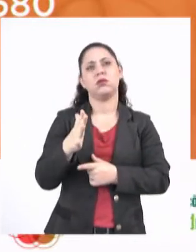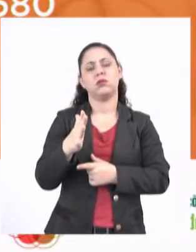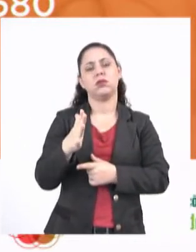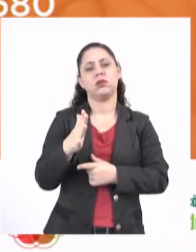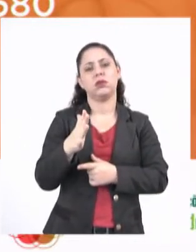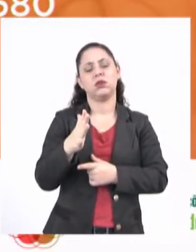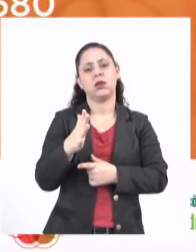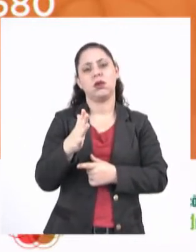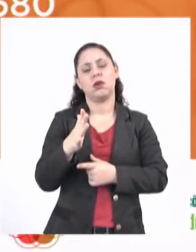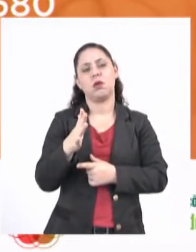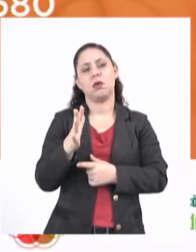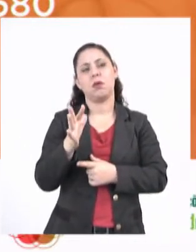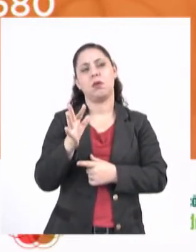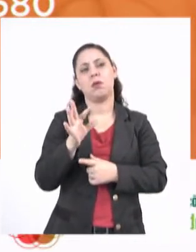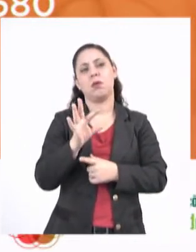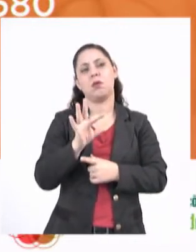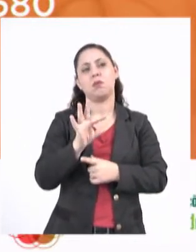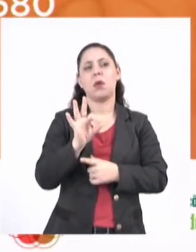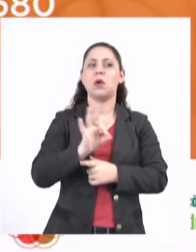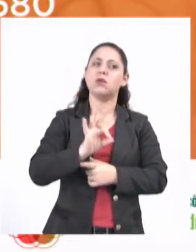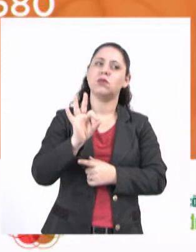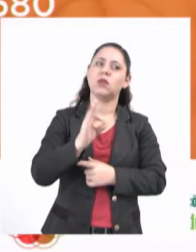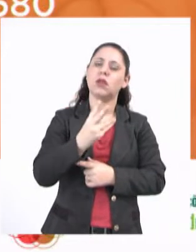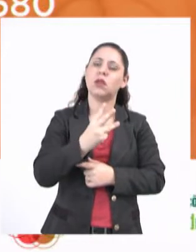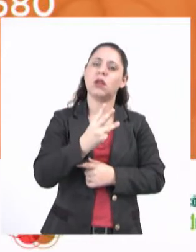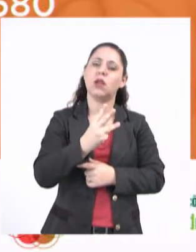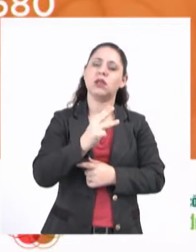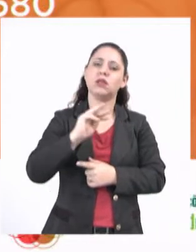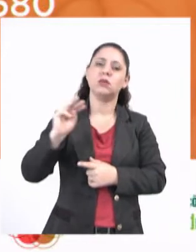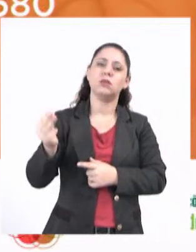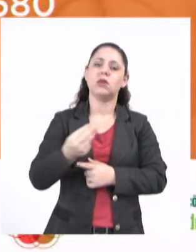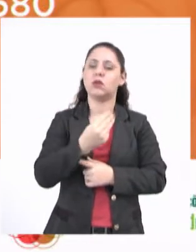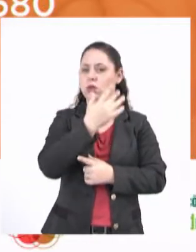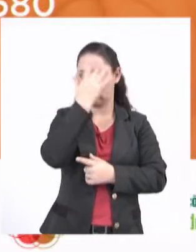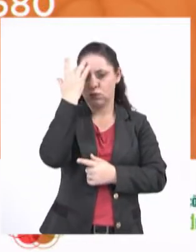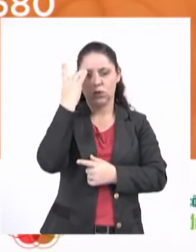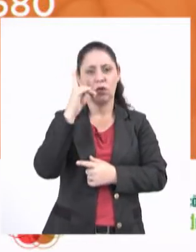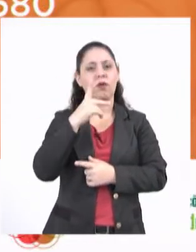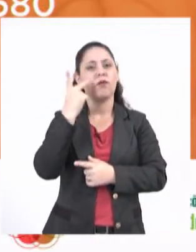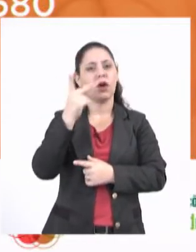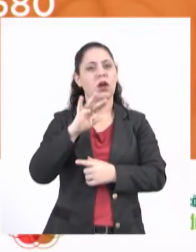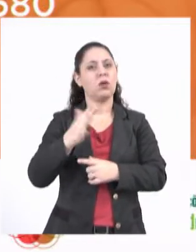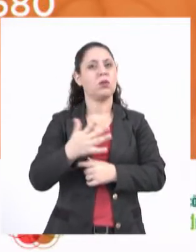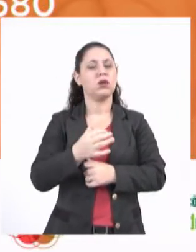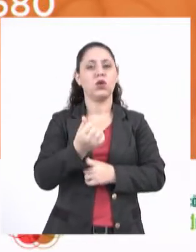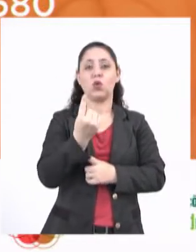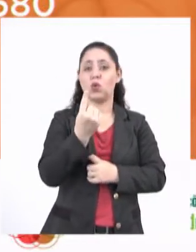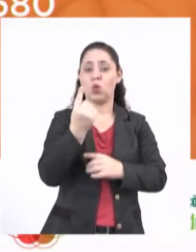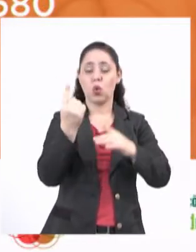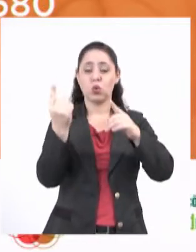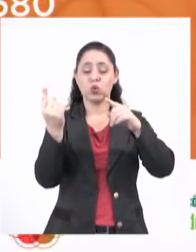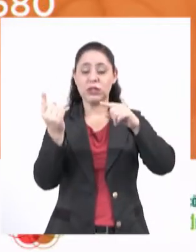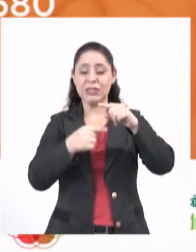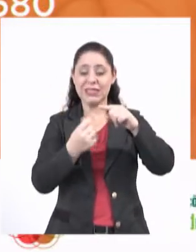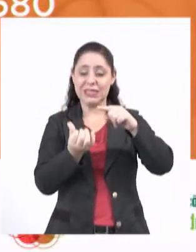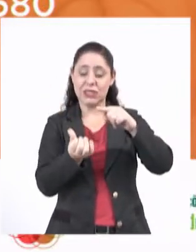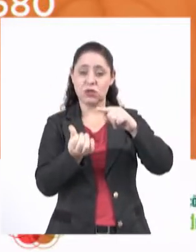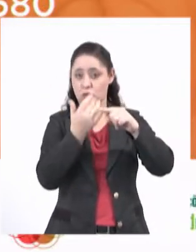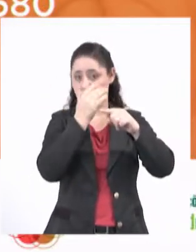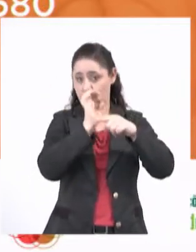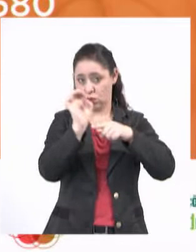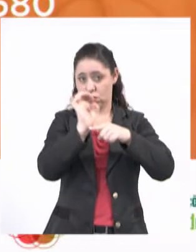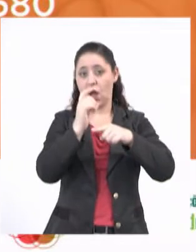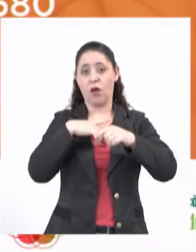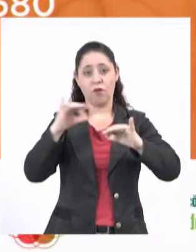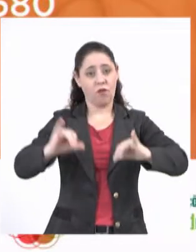uma perspectiva de ter mais ou menos aí 3 milhões de pessoas, a gente está falando aí de um sexto do nosso estado, um quinto do nosso estado em